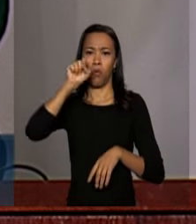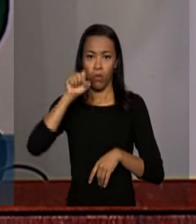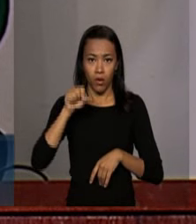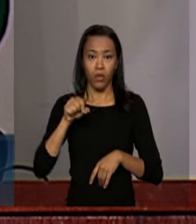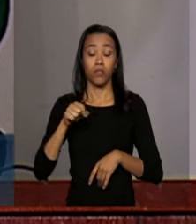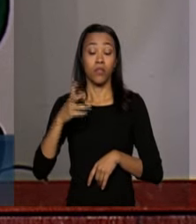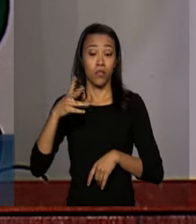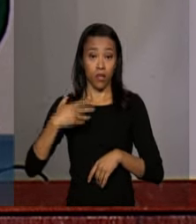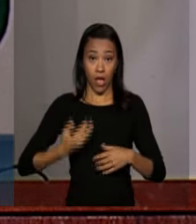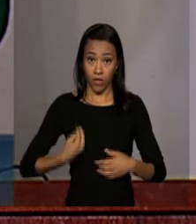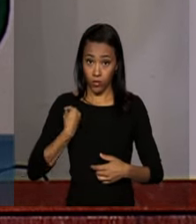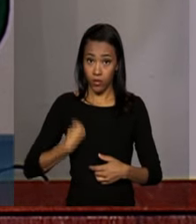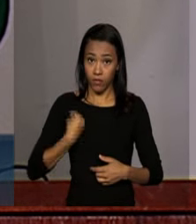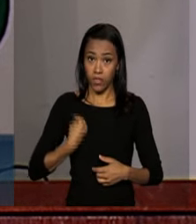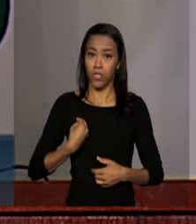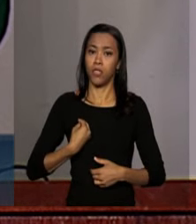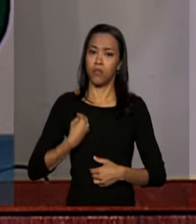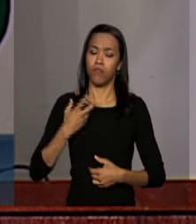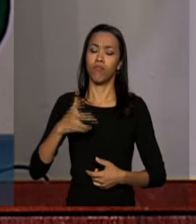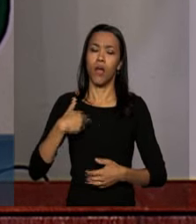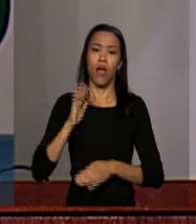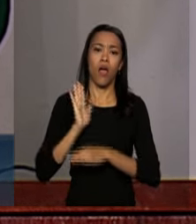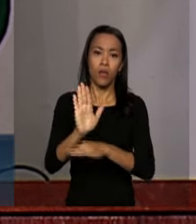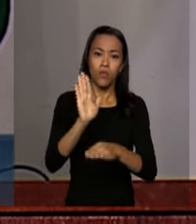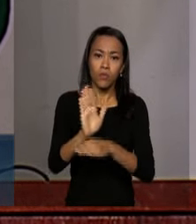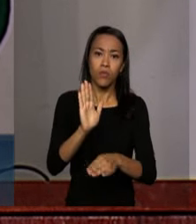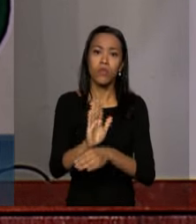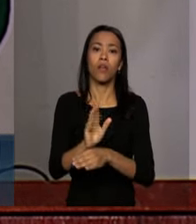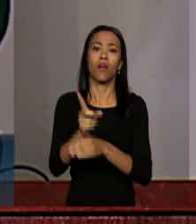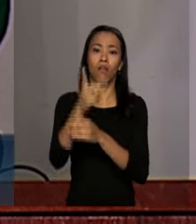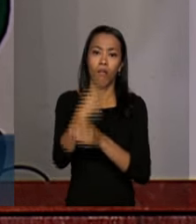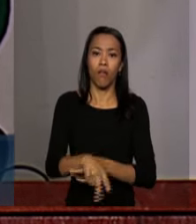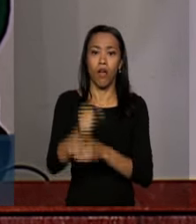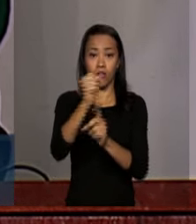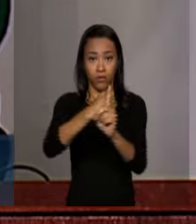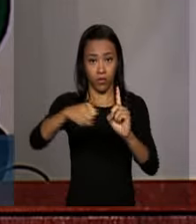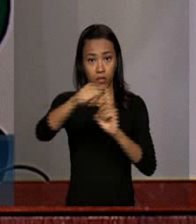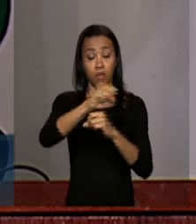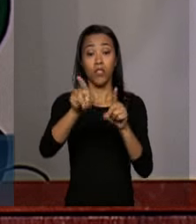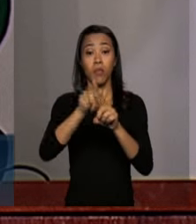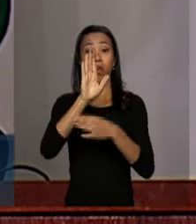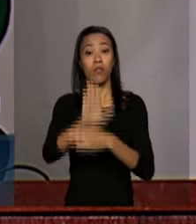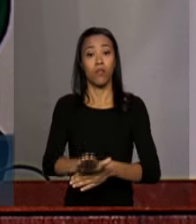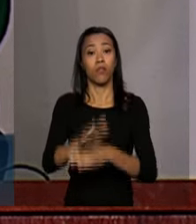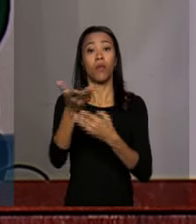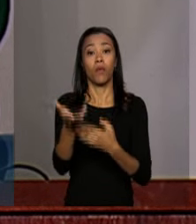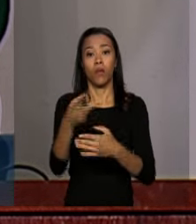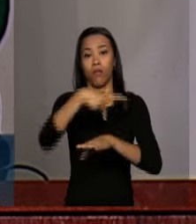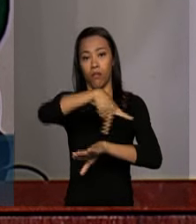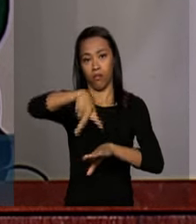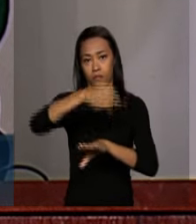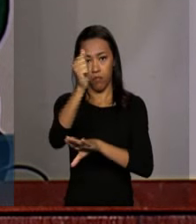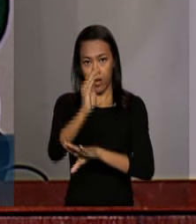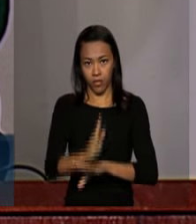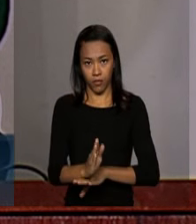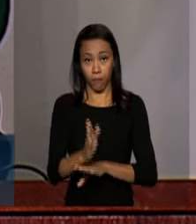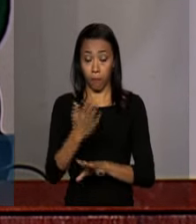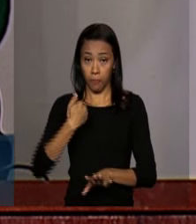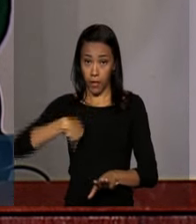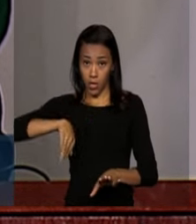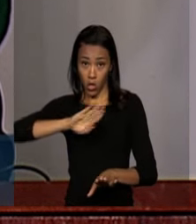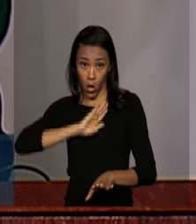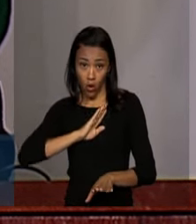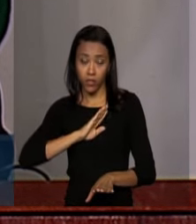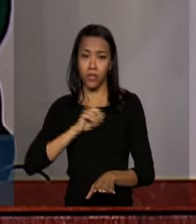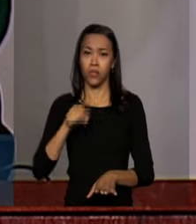suas vidas à defesa da sociedade e do Estado brasileiro. Não devemos, tampouco, nos furtar ao